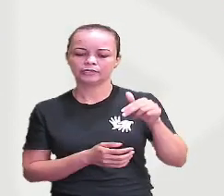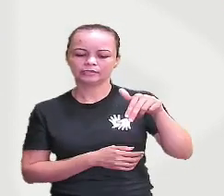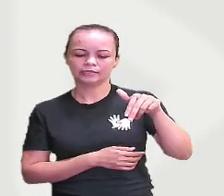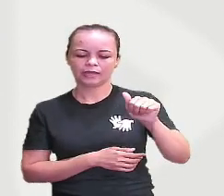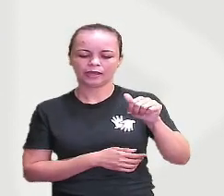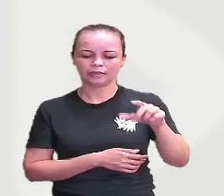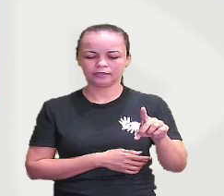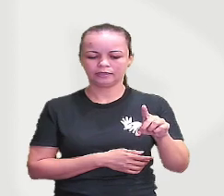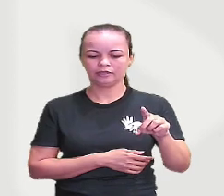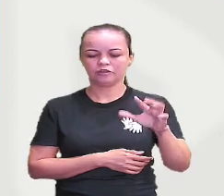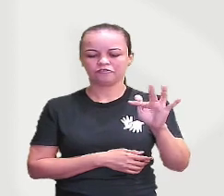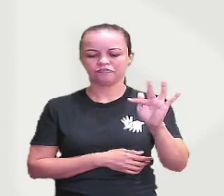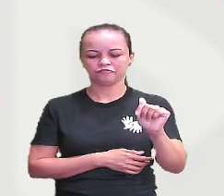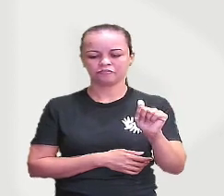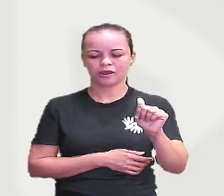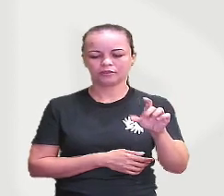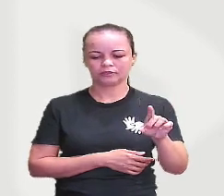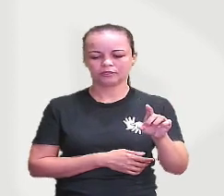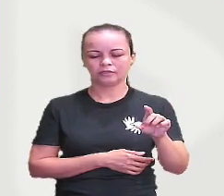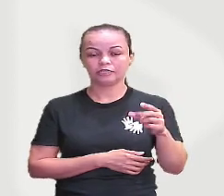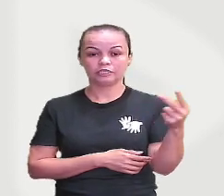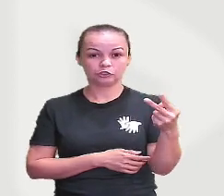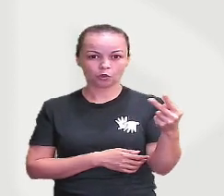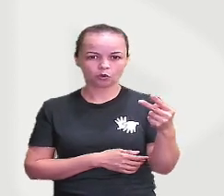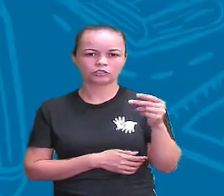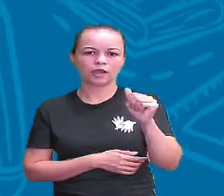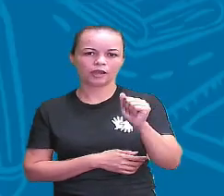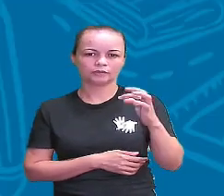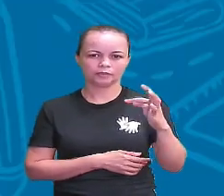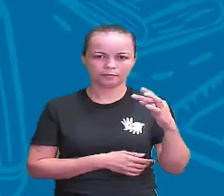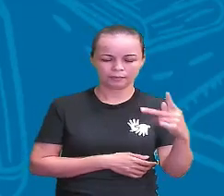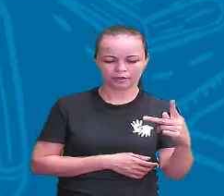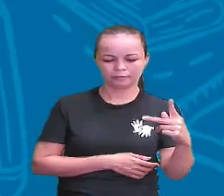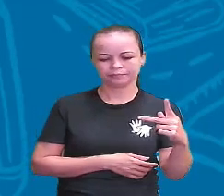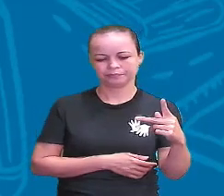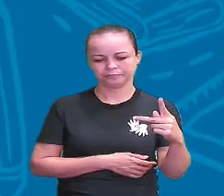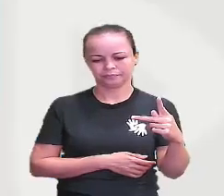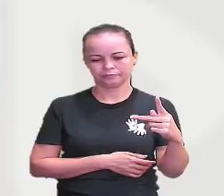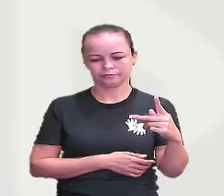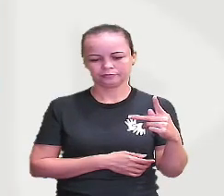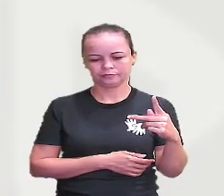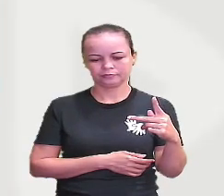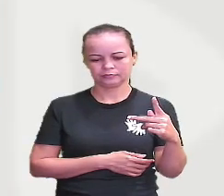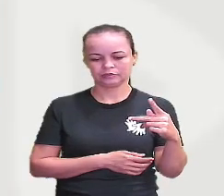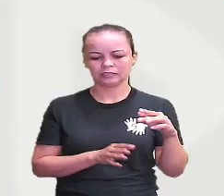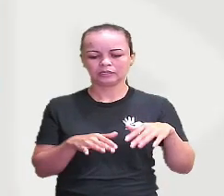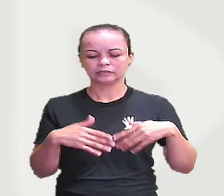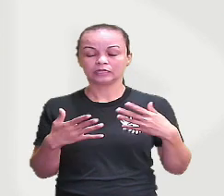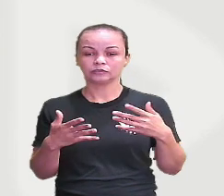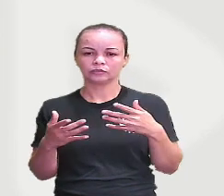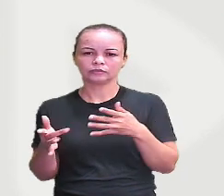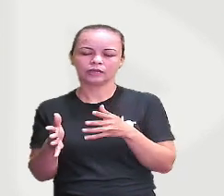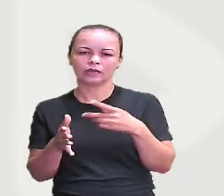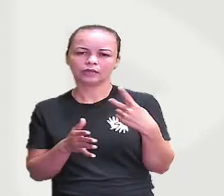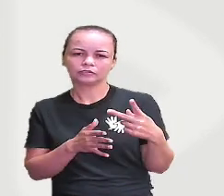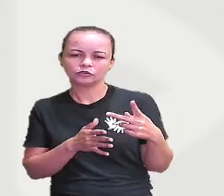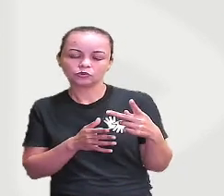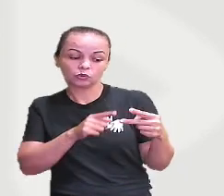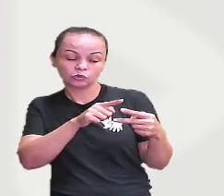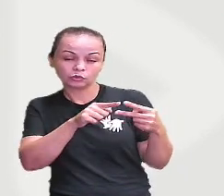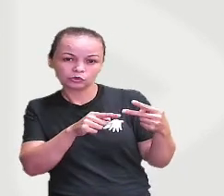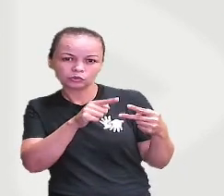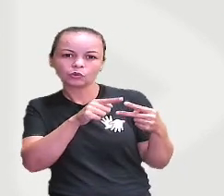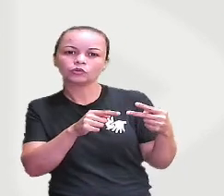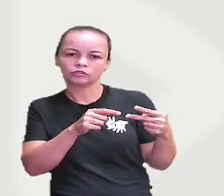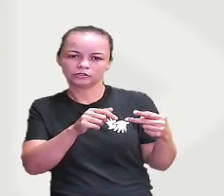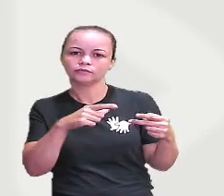de FAD e de 2 ATP. Veja que coisa interessante. Tanto na glicólise quanto no ciclo de Krebs, formou-se